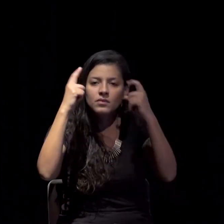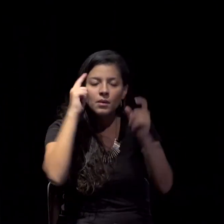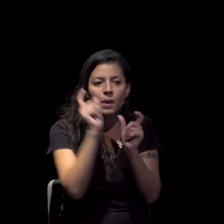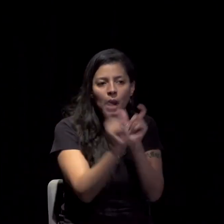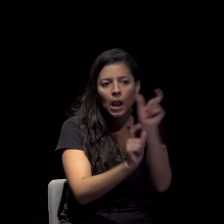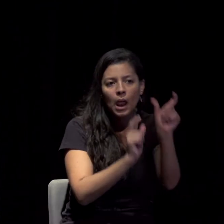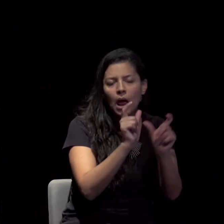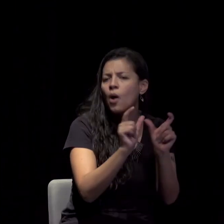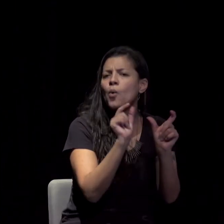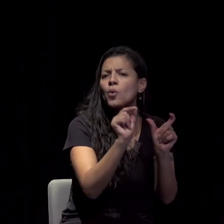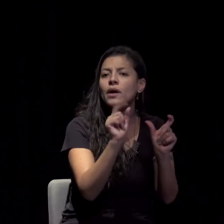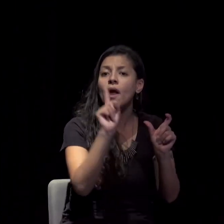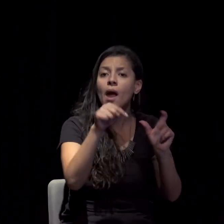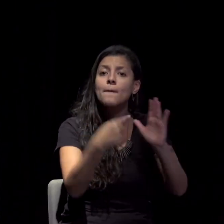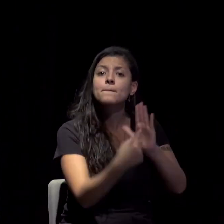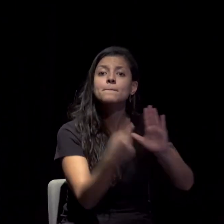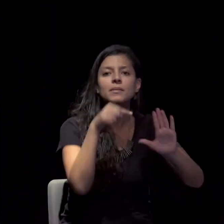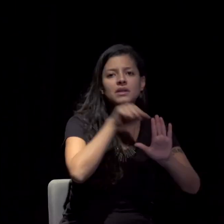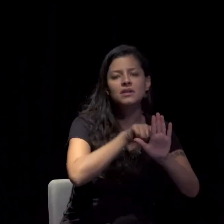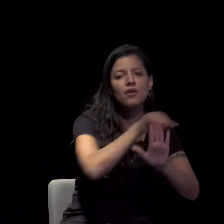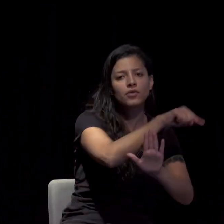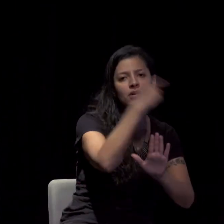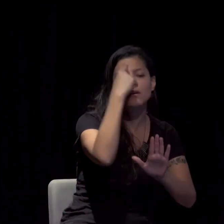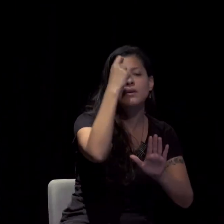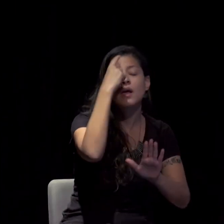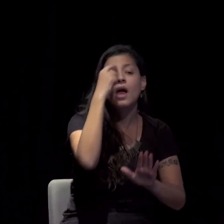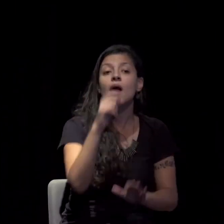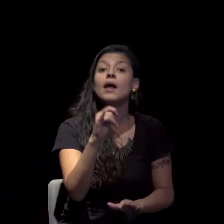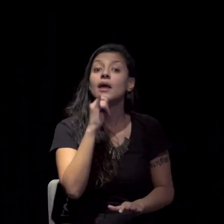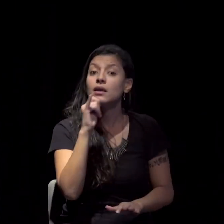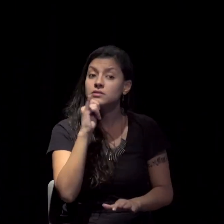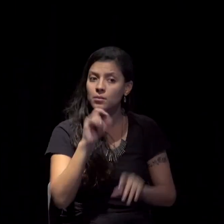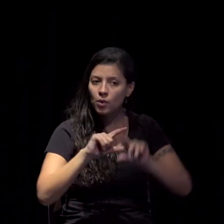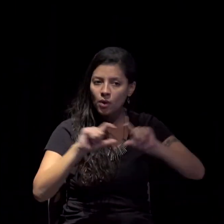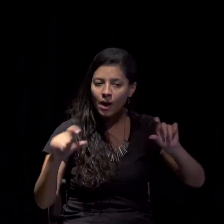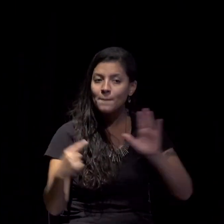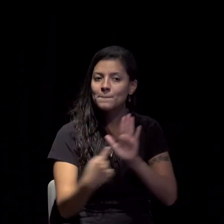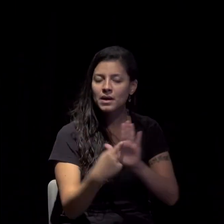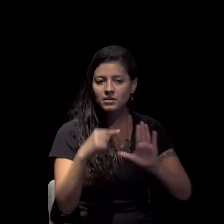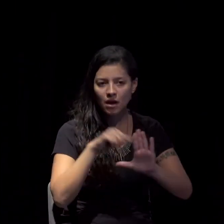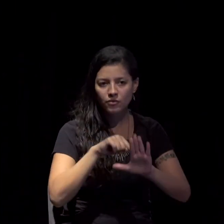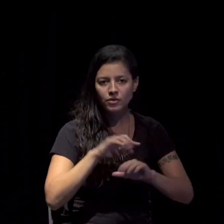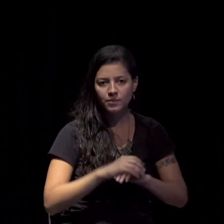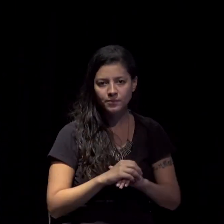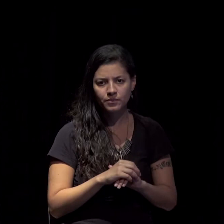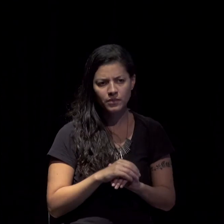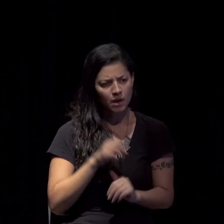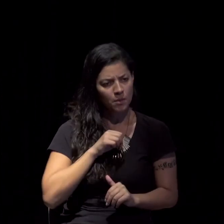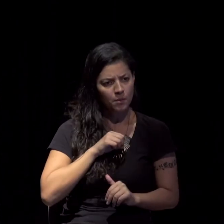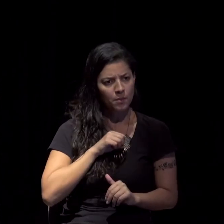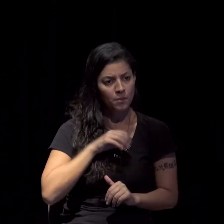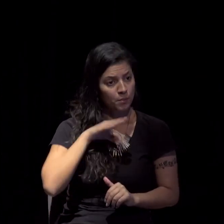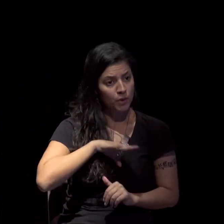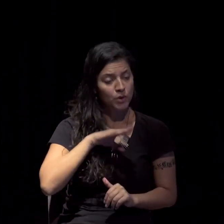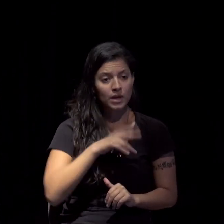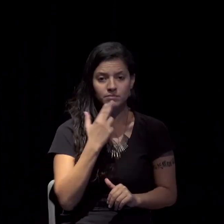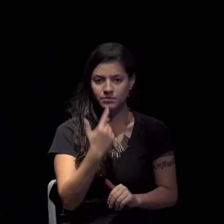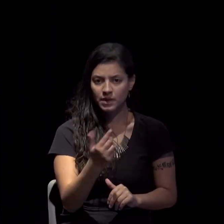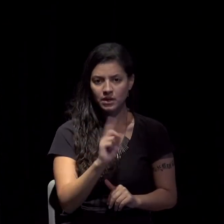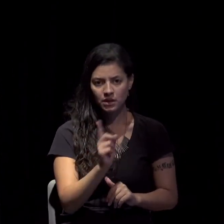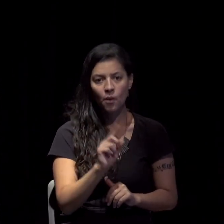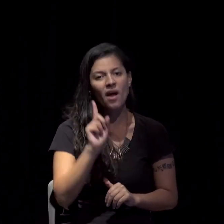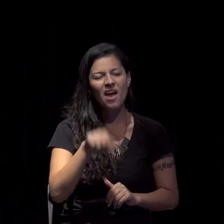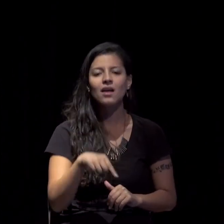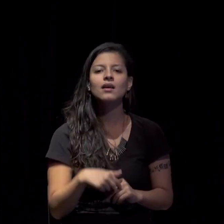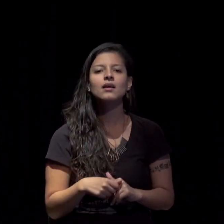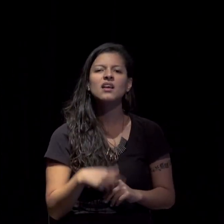pelas metáforas que os devotos utilizam. Eles falam, por exemplo, nós não usamos o português, nós falamos na língua de